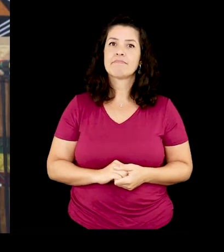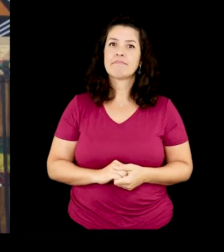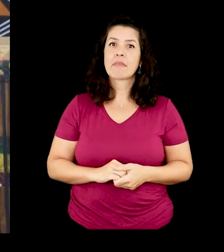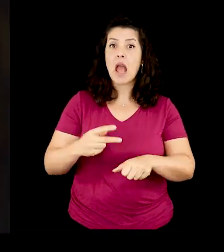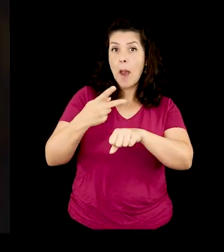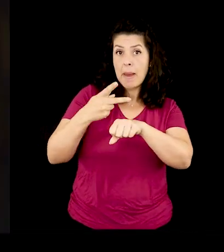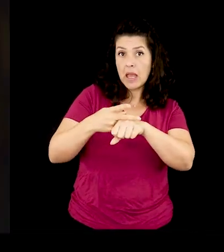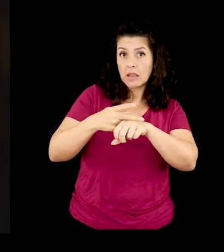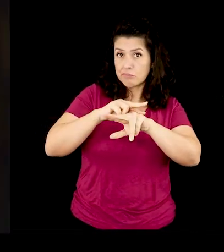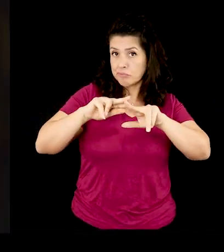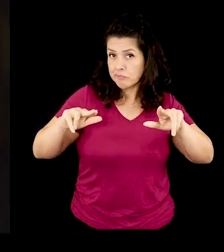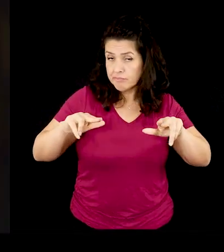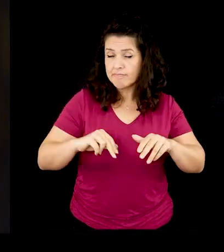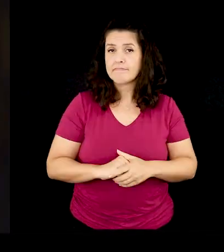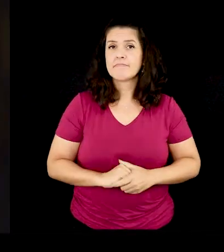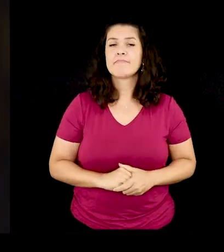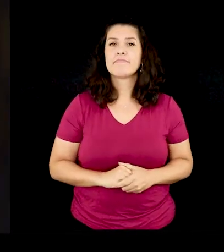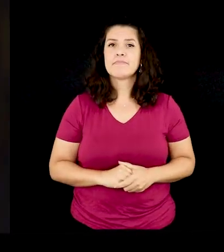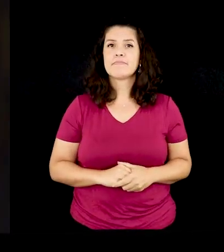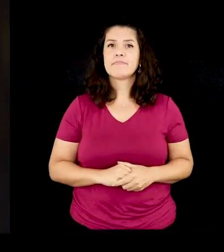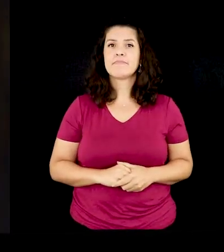Algumas pedras.